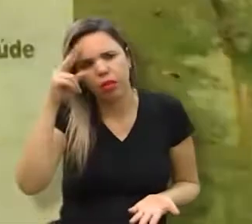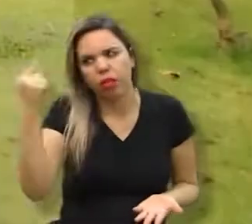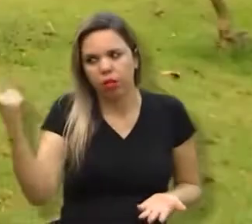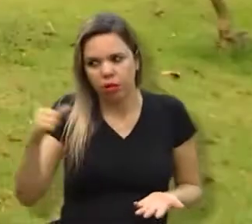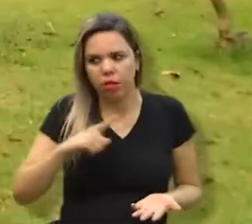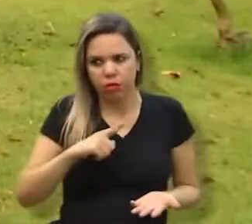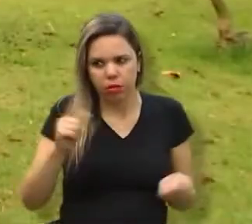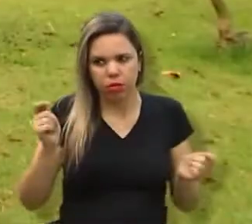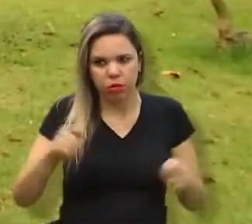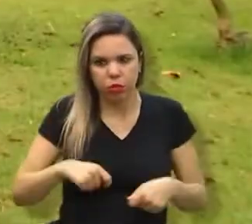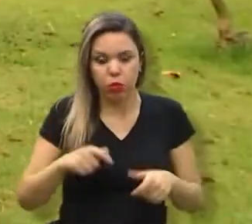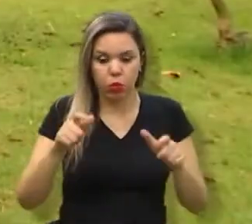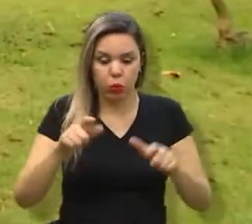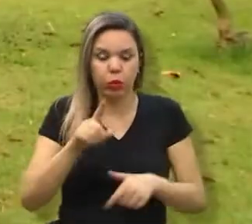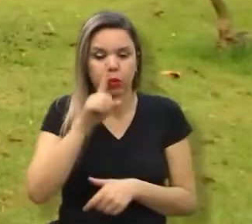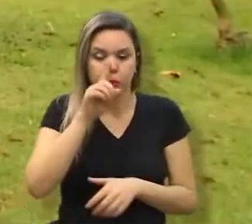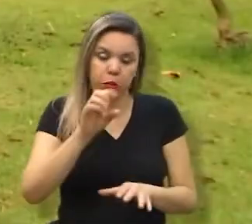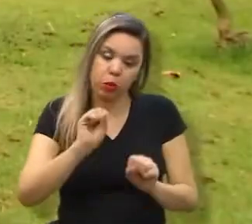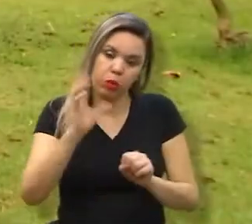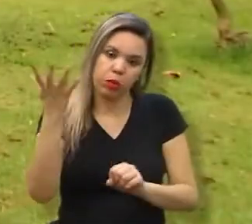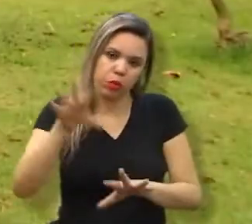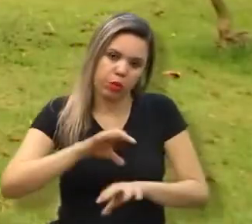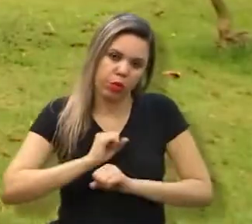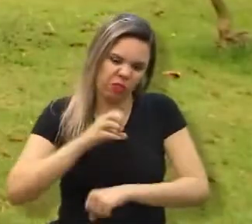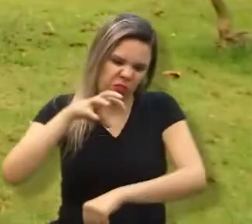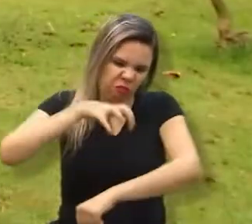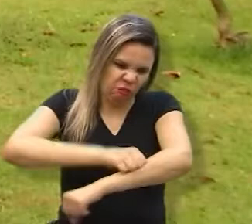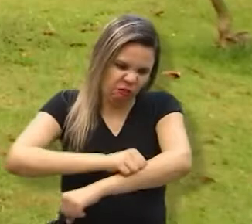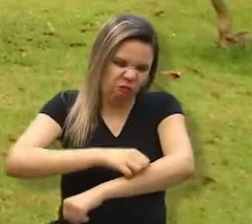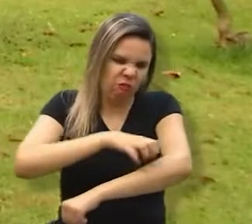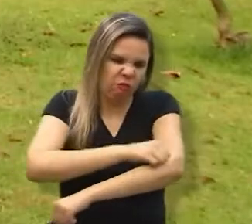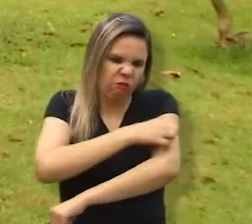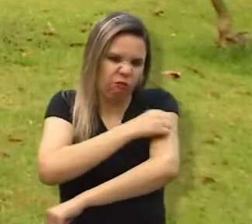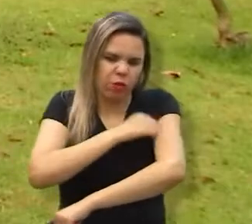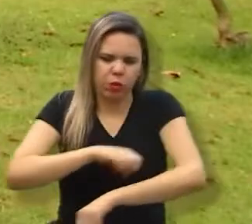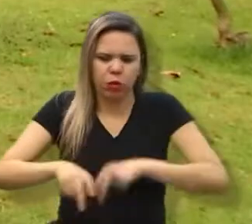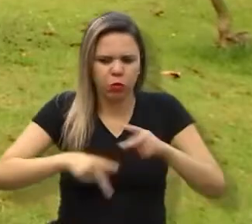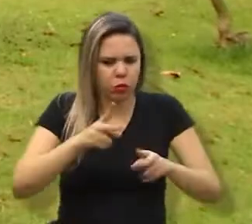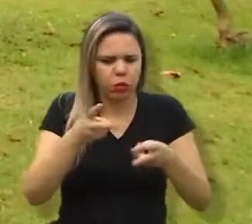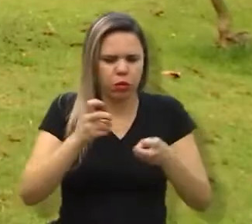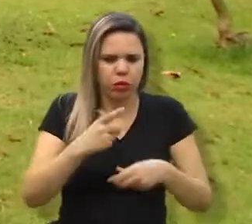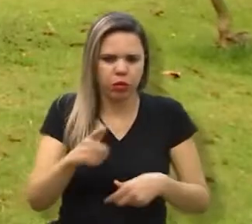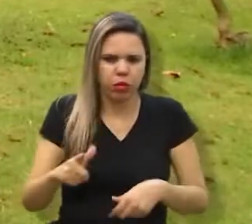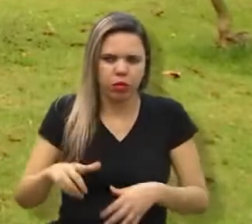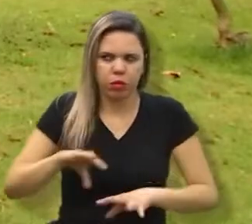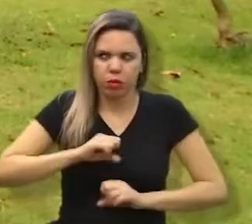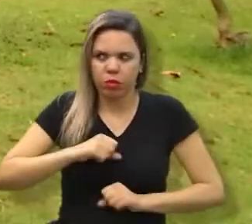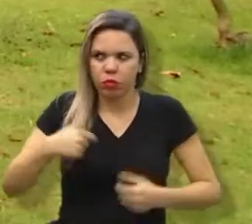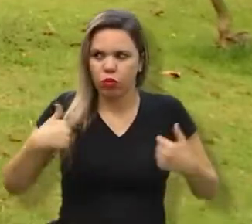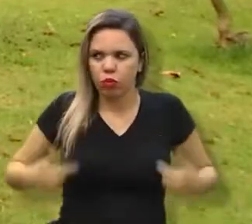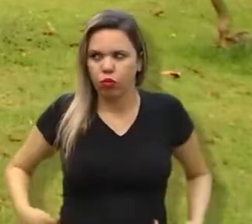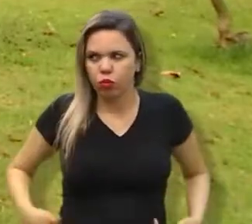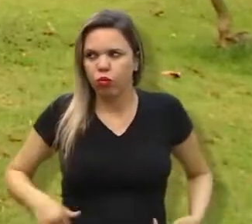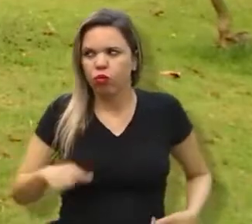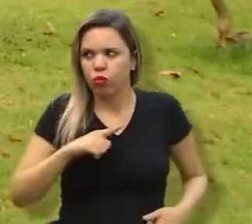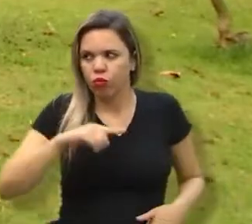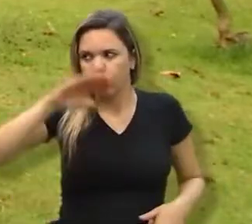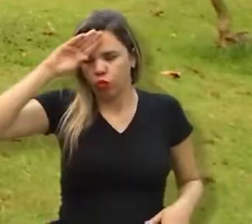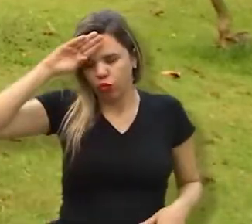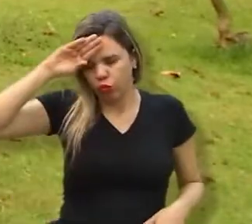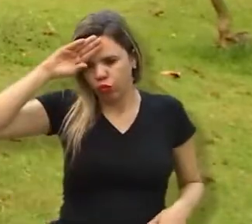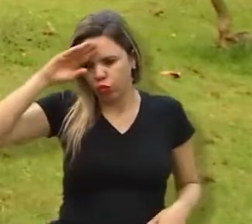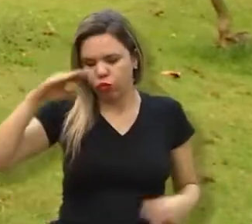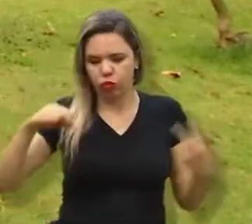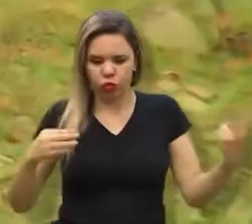aí vão lembrar que elas estão num ambiente em que pode ter o carrapato, mesmo que as pessoas não percebam que tiveram carrapato no corpo,